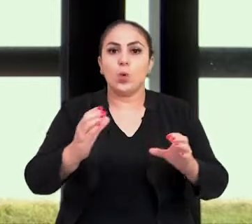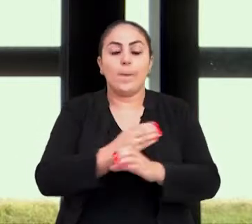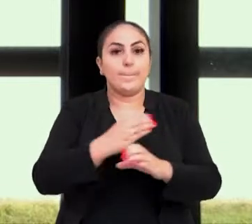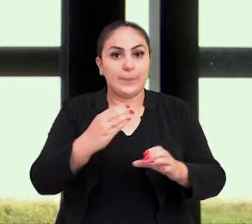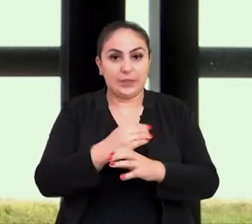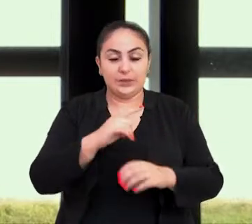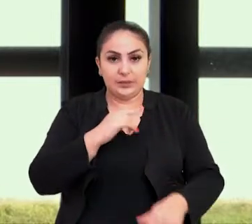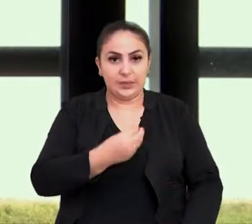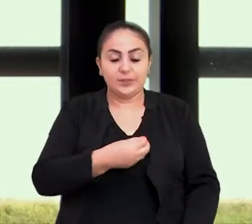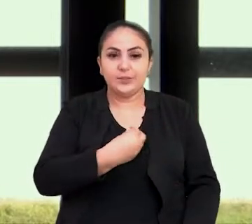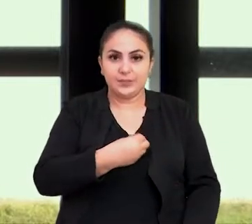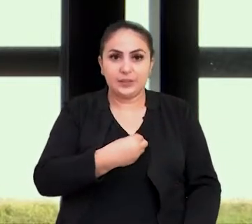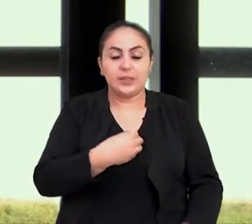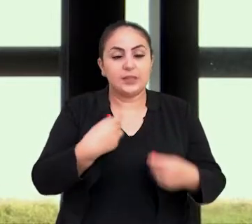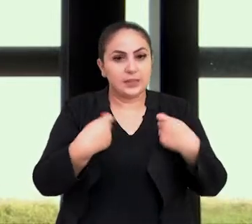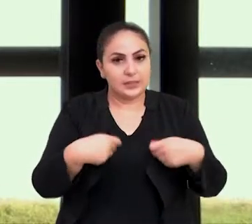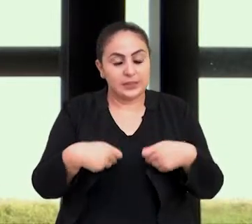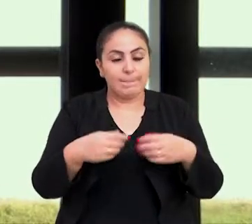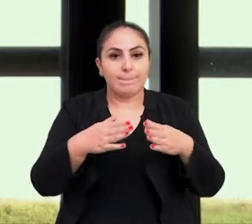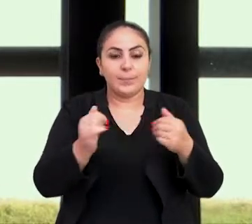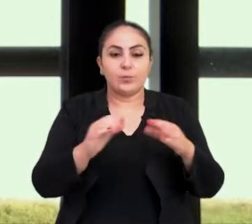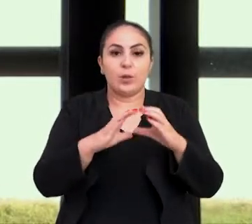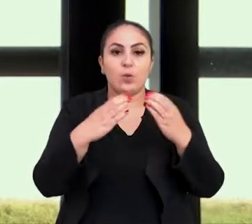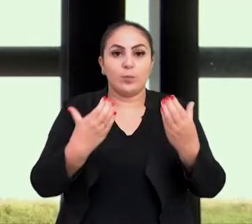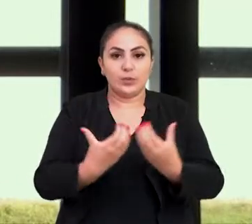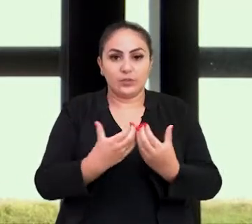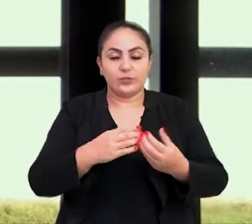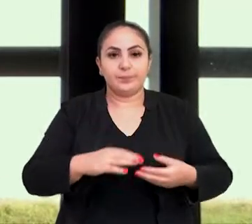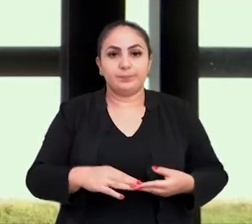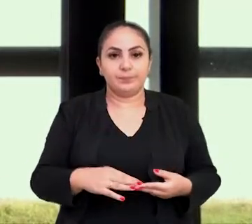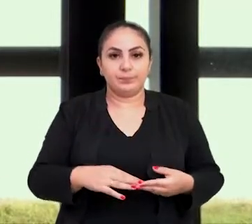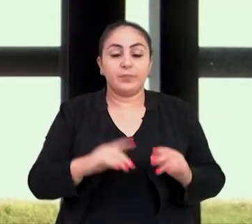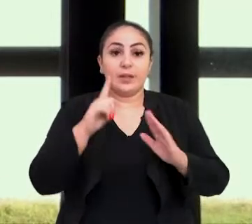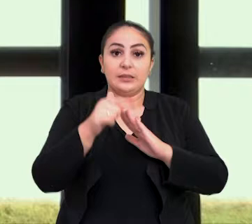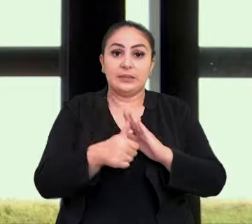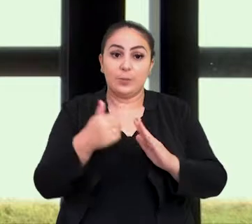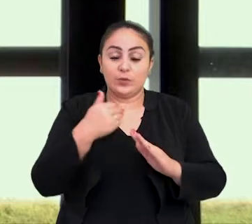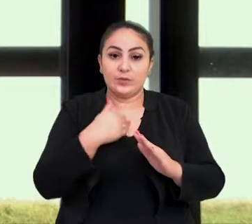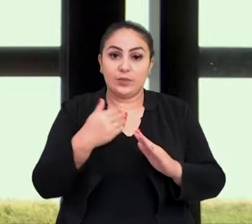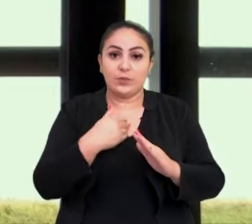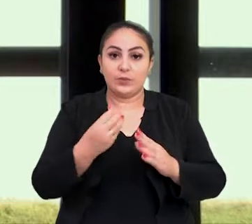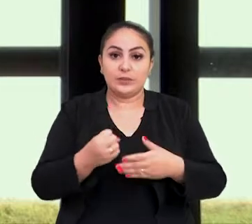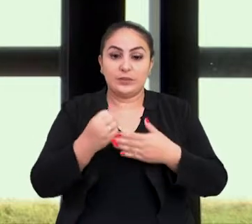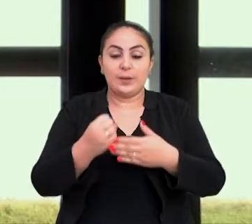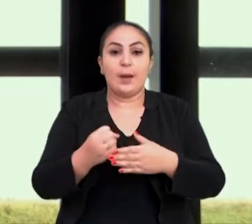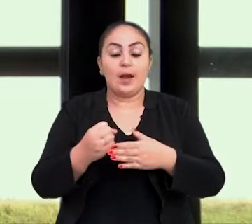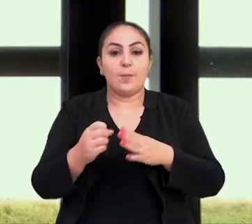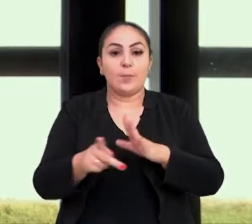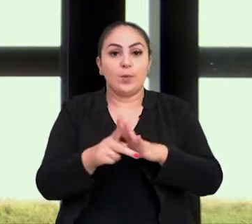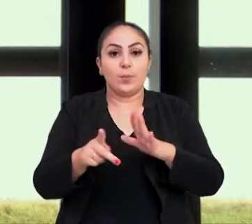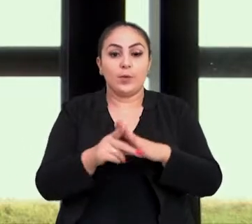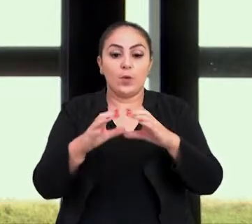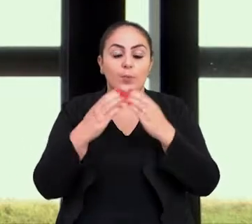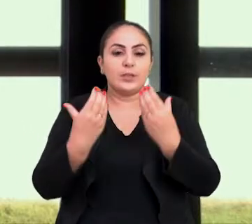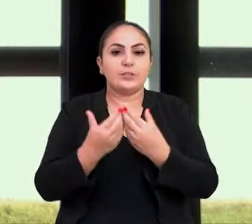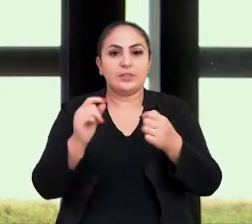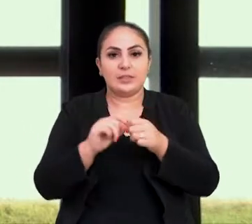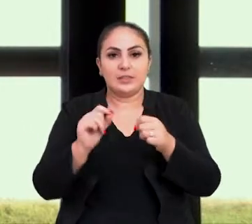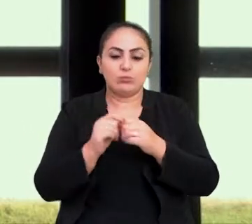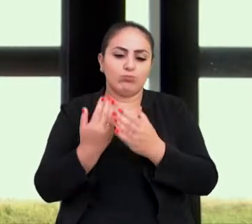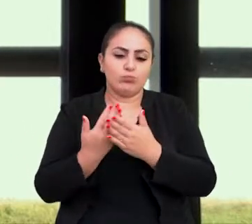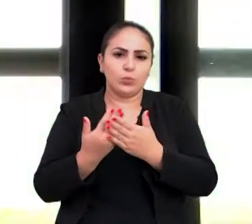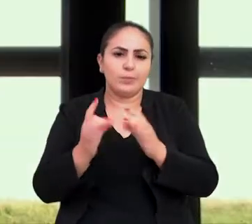tratamento completo que é necessário, que é pedido pela comunidade. E após isso eu fui enviado pela comunidade para mim